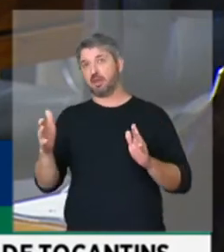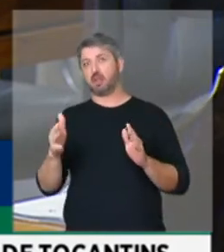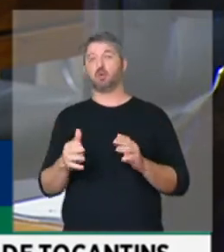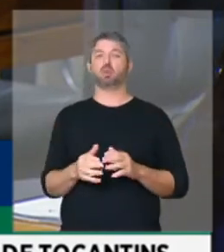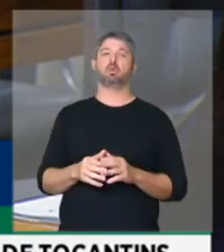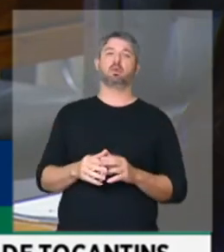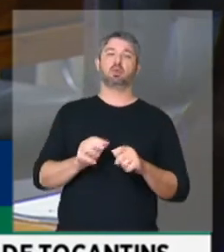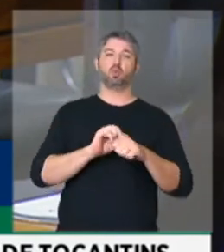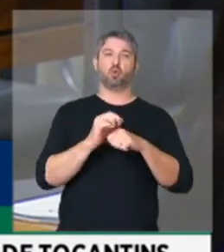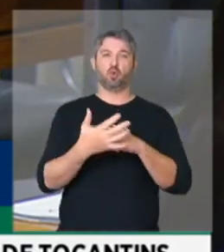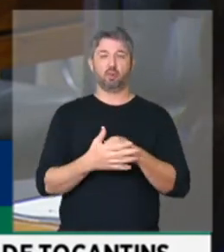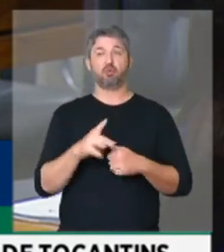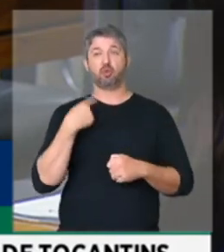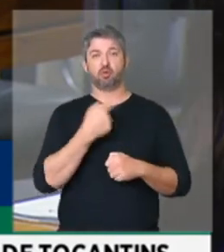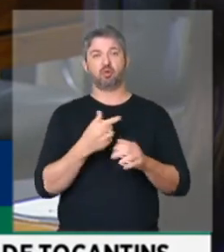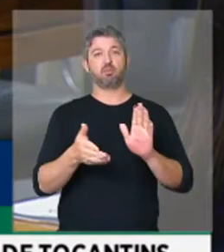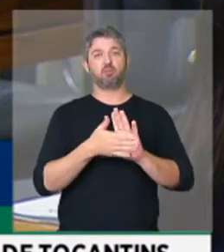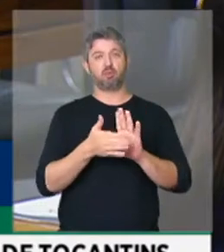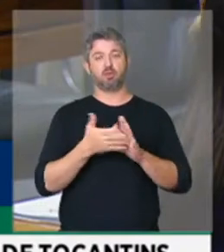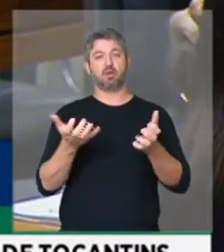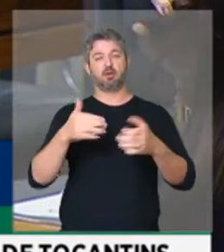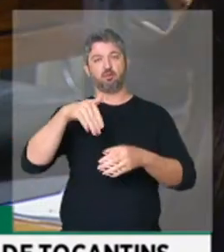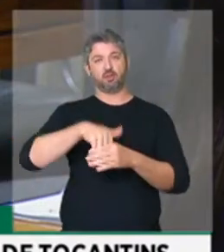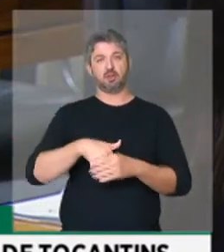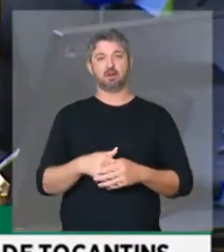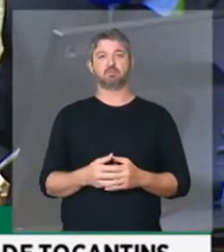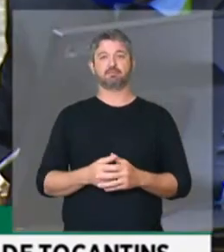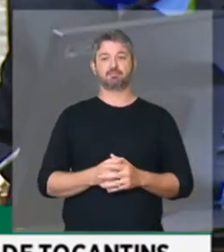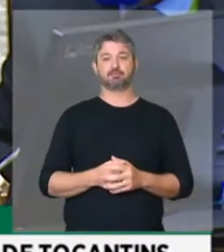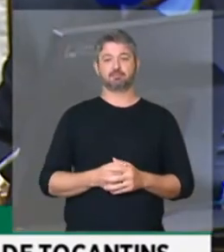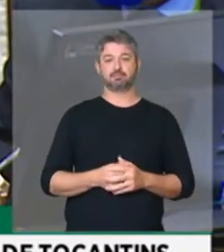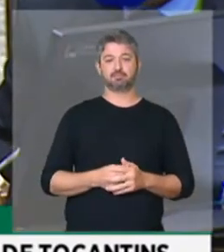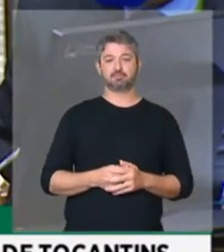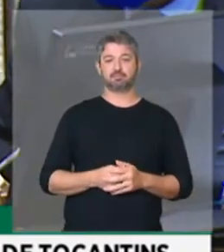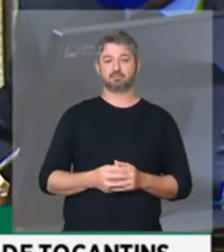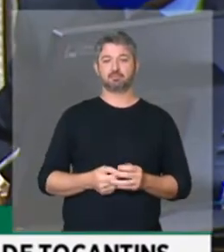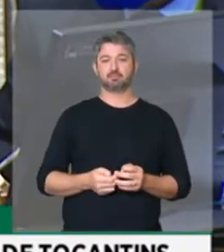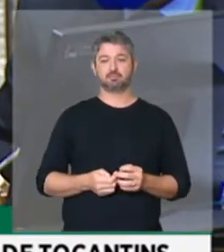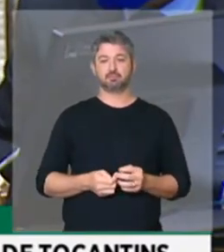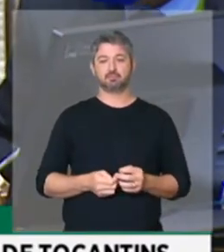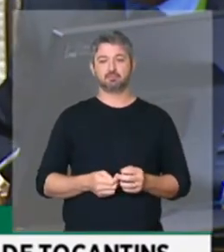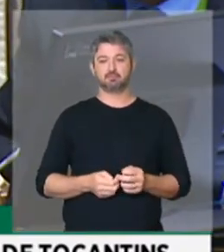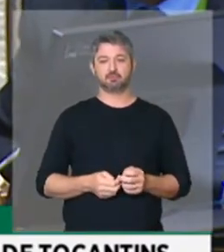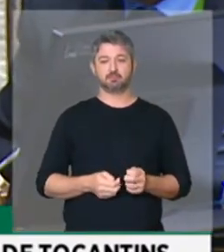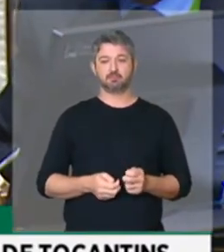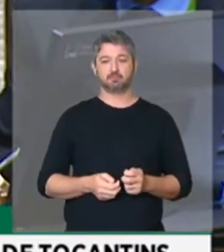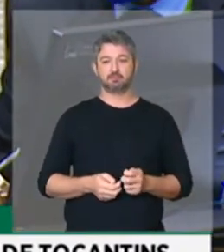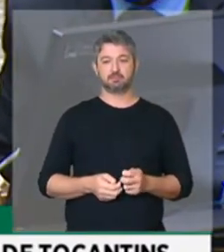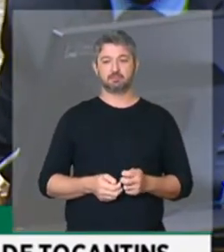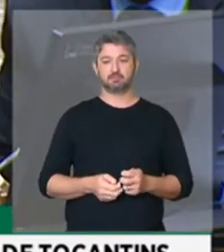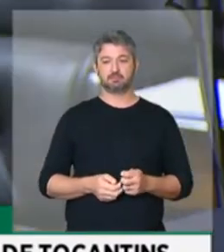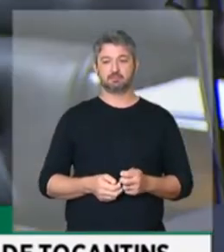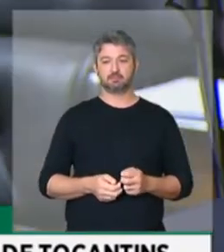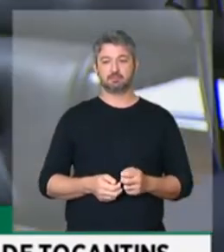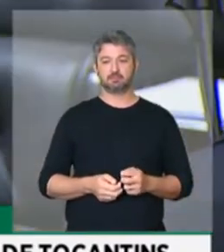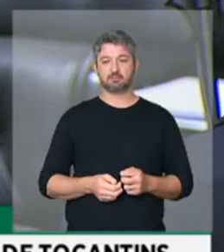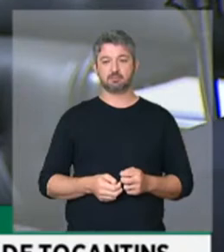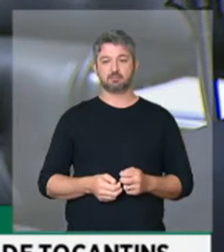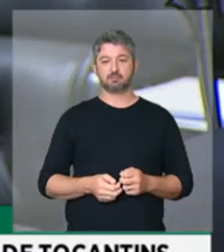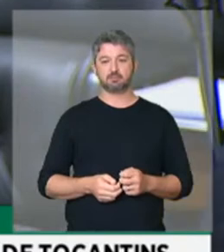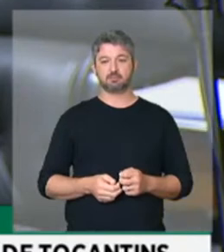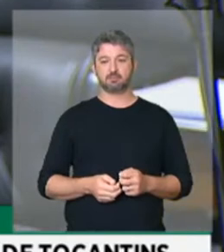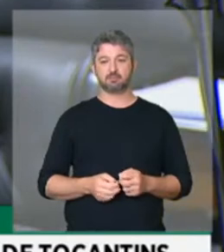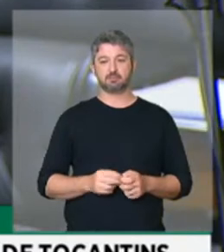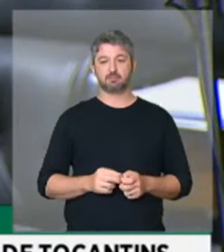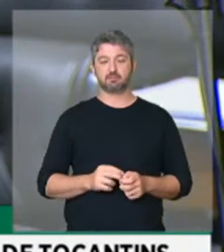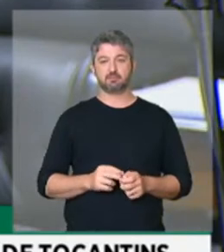tem exatamente essa proposta que quer votar. Votamos sim, presidente. O MDB. Senhor presidente, para